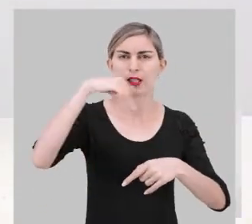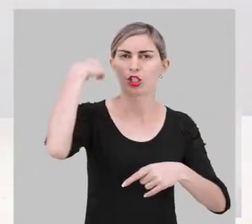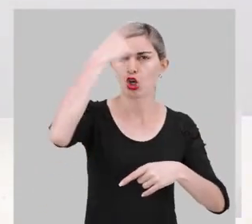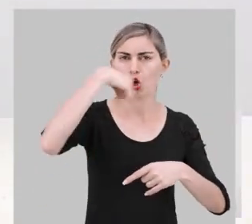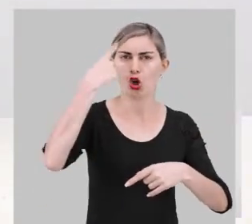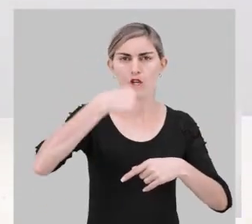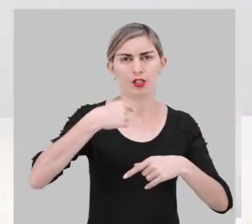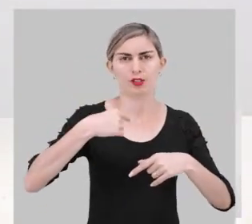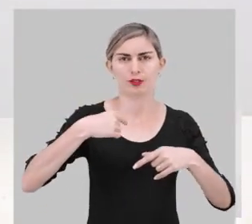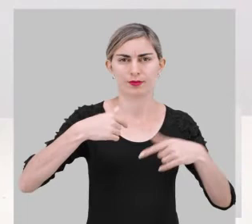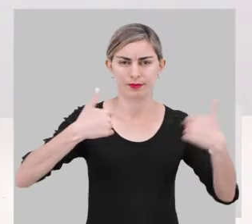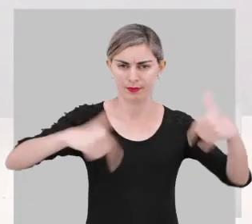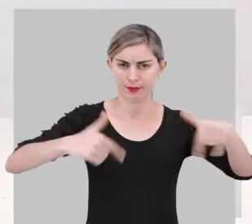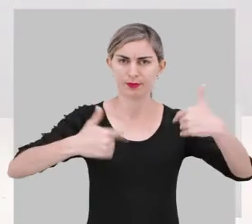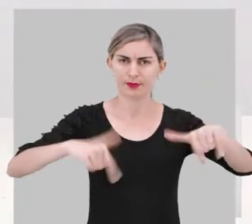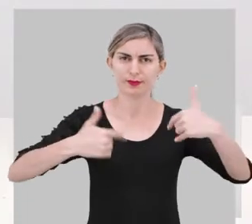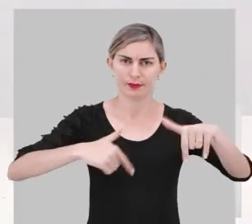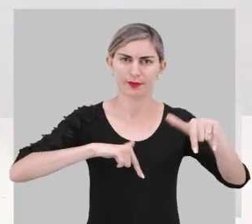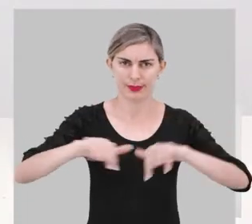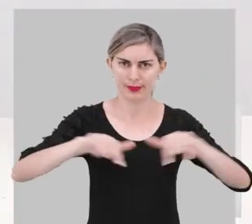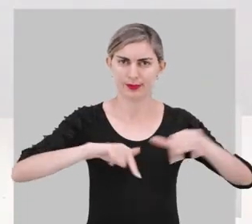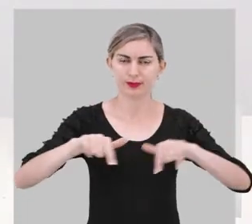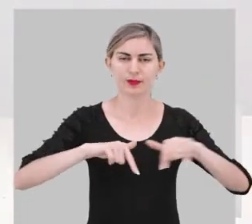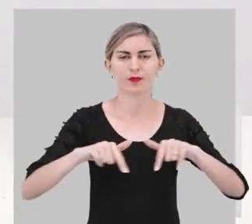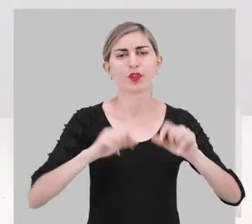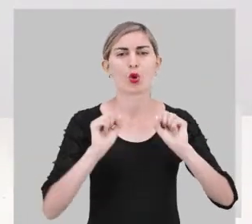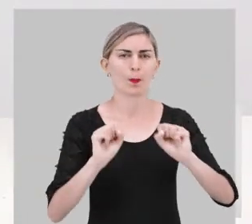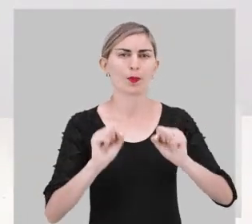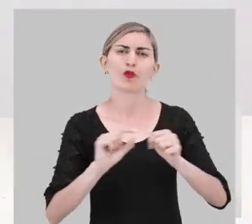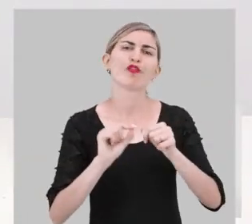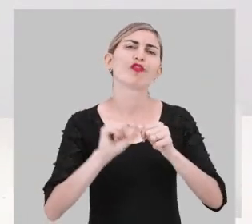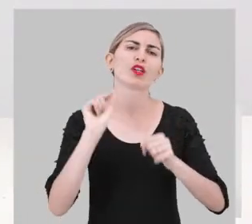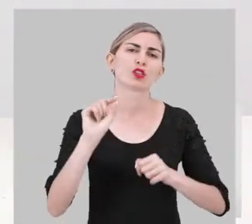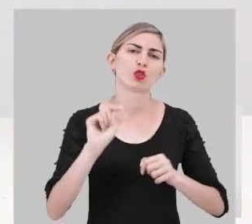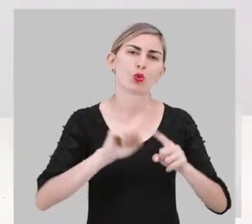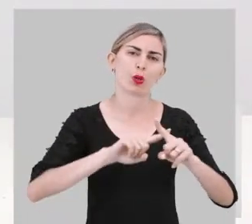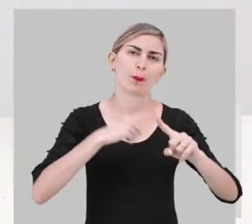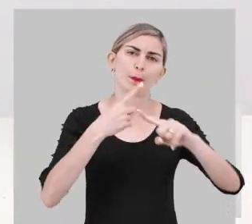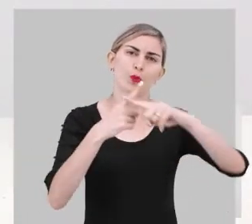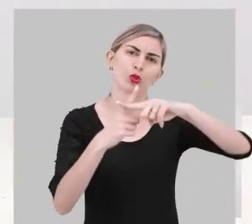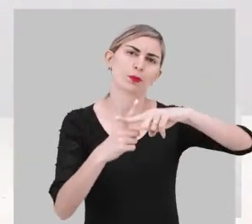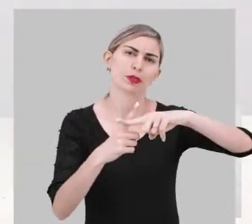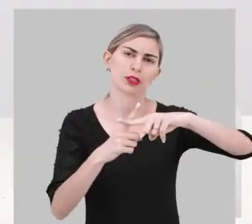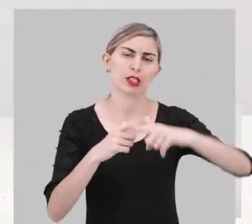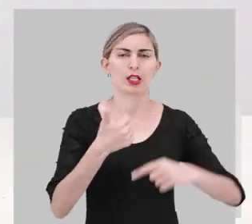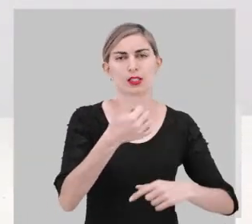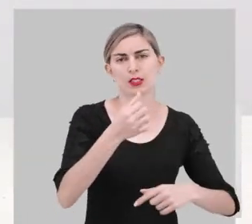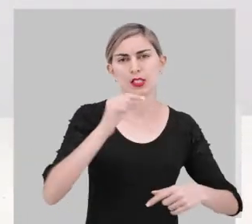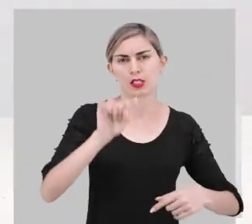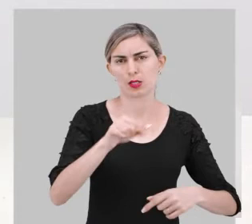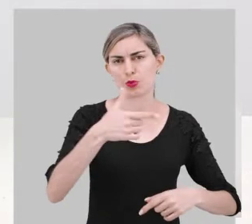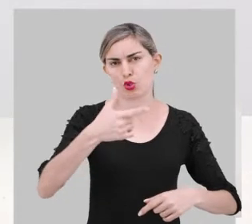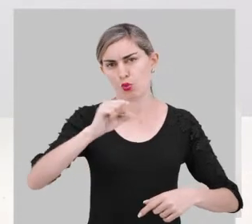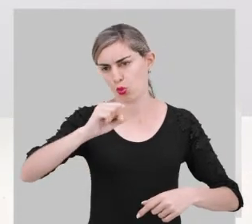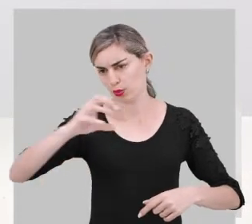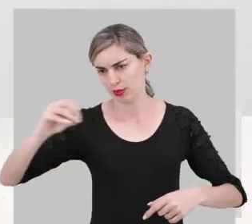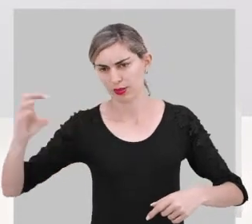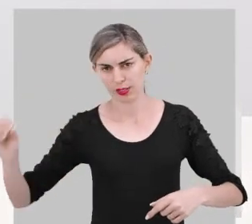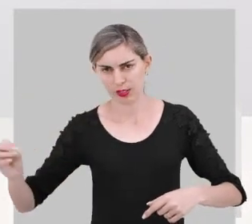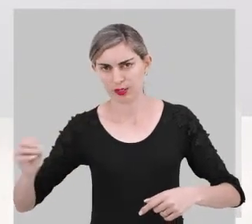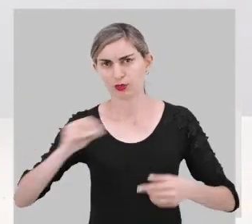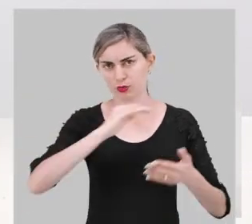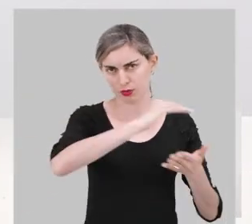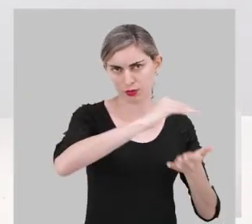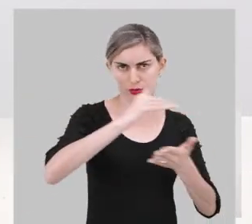horas por turno, 7 horas em cada turno, eu poderia fazer o quê? Multiplicar 16.800, que é a quantidade de